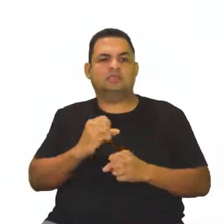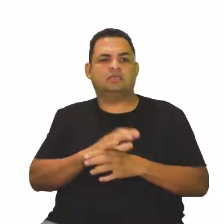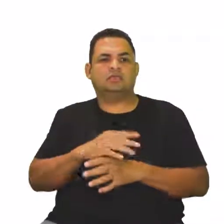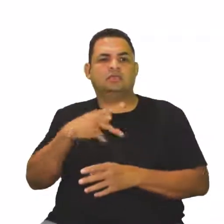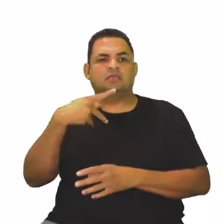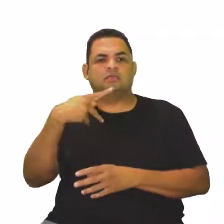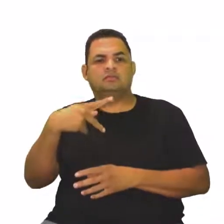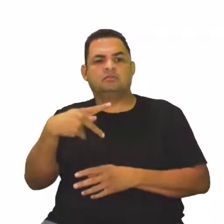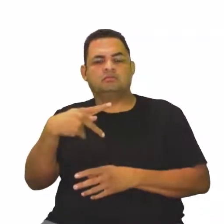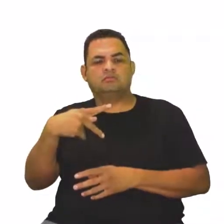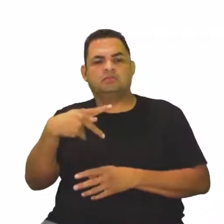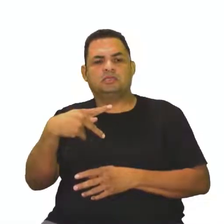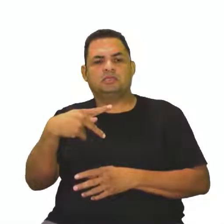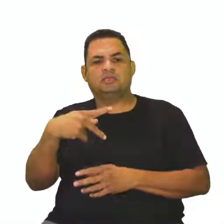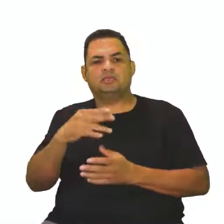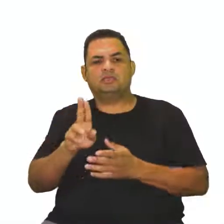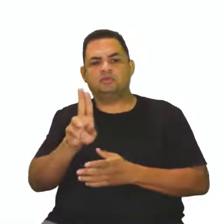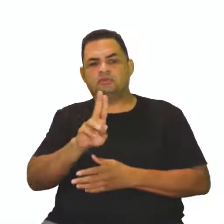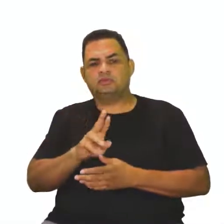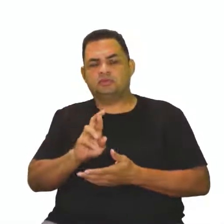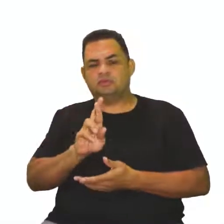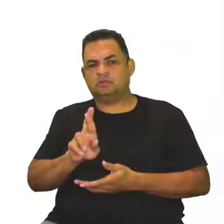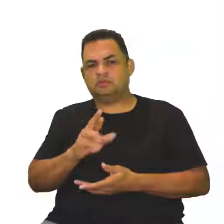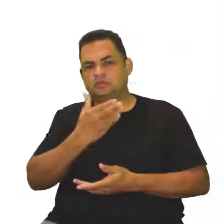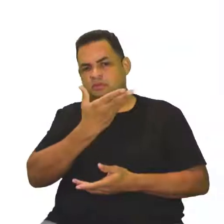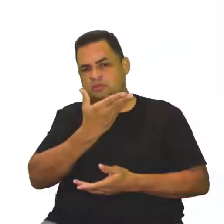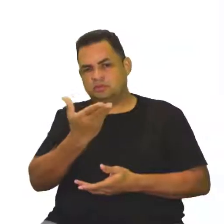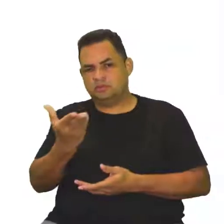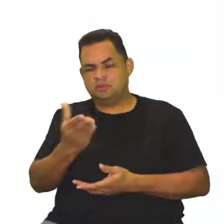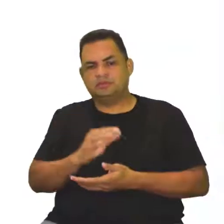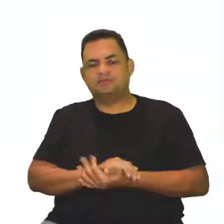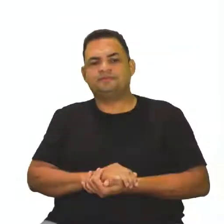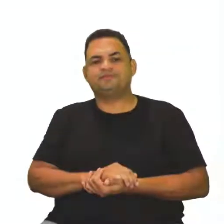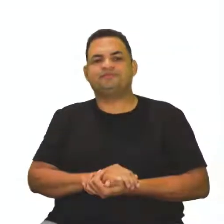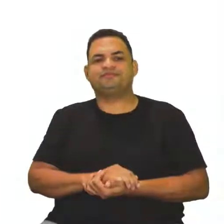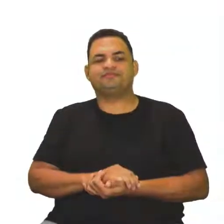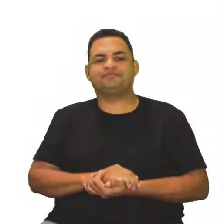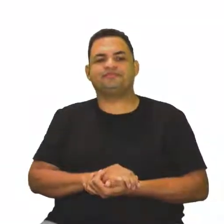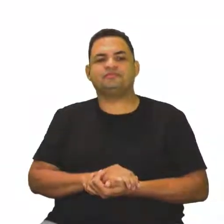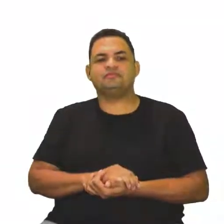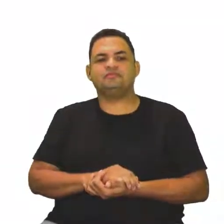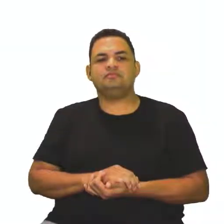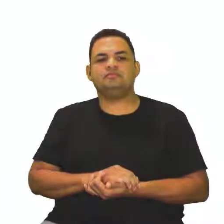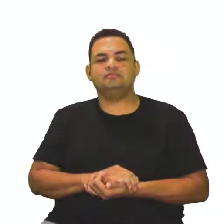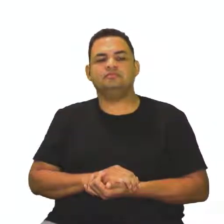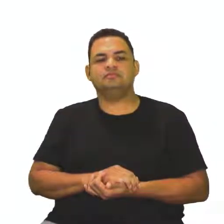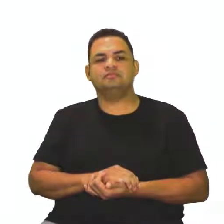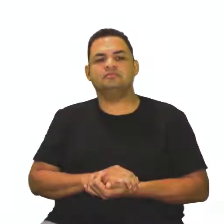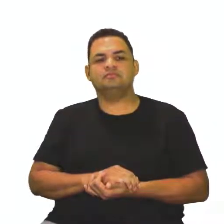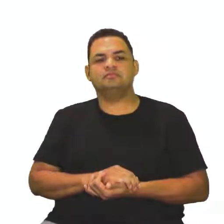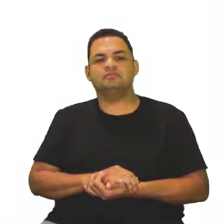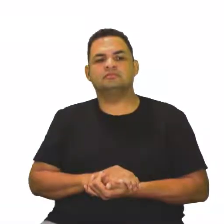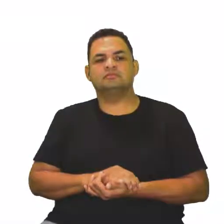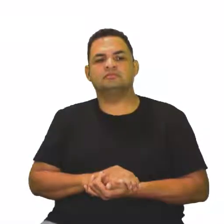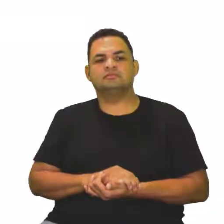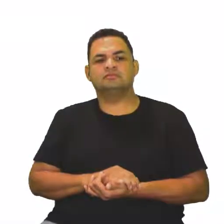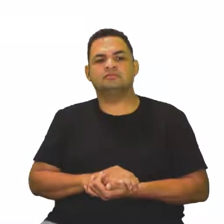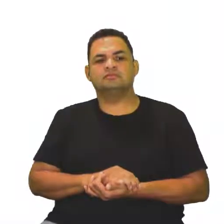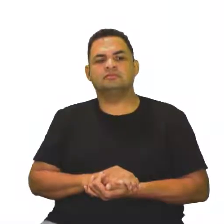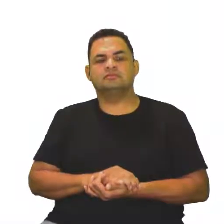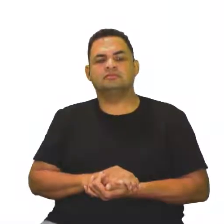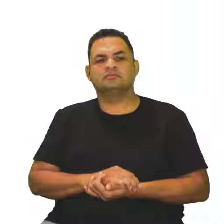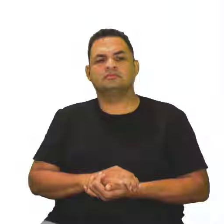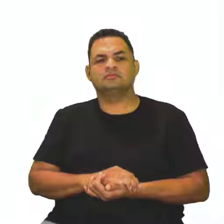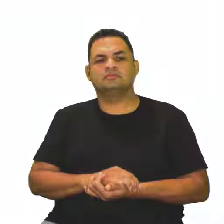em um resistor, podemos usar a seguinte expressão. Então, aqui, eu posso falar que essa expressão